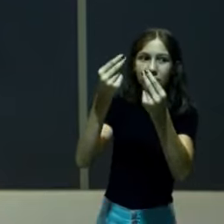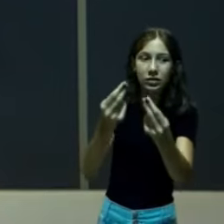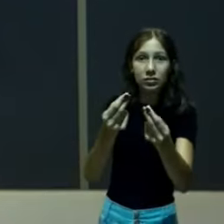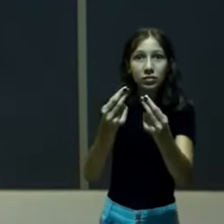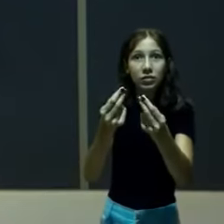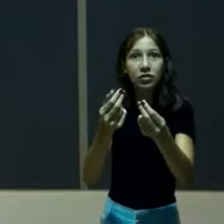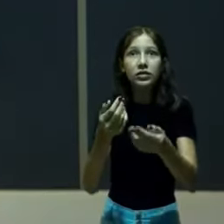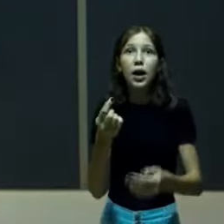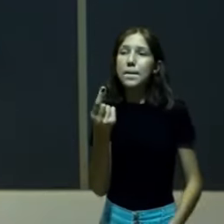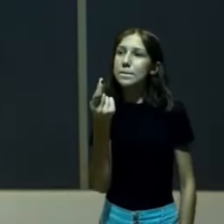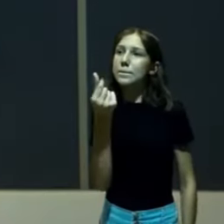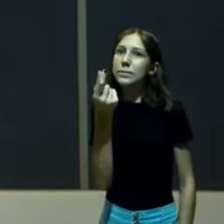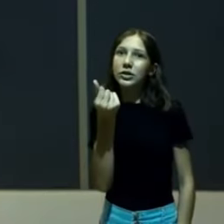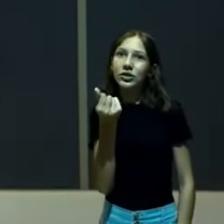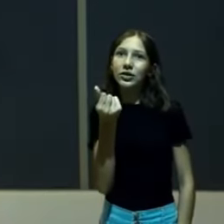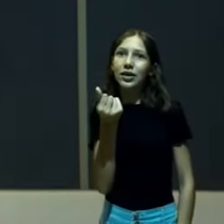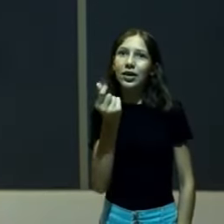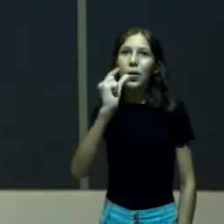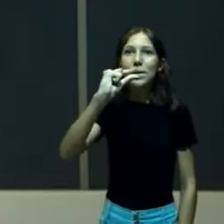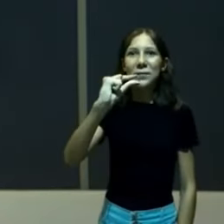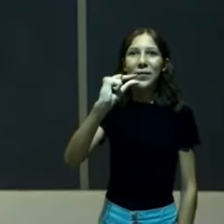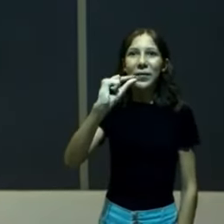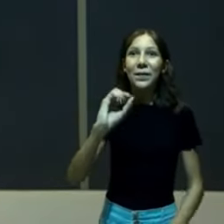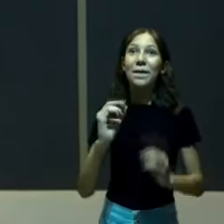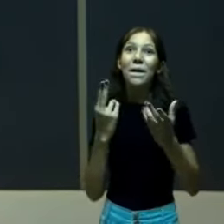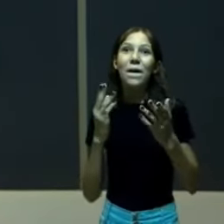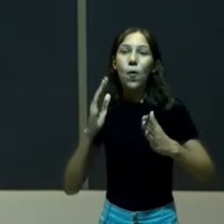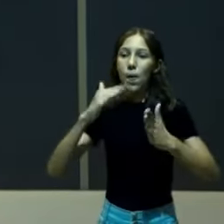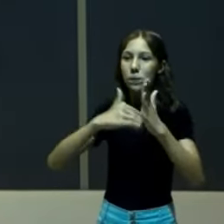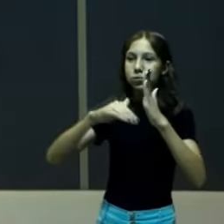não? Um Deus generoso.